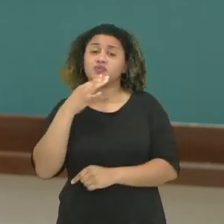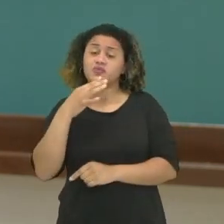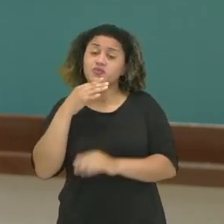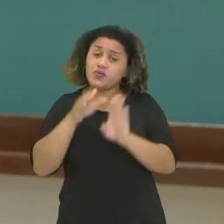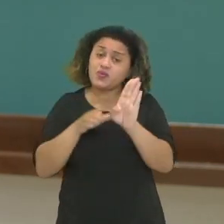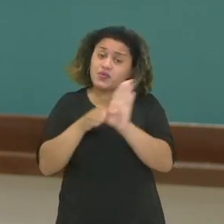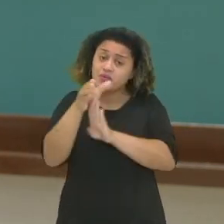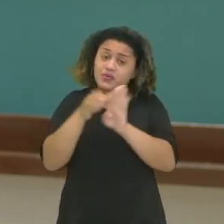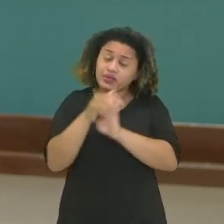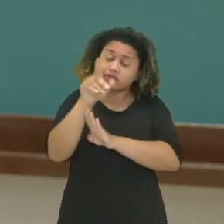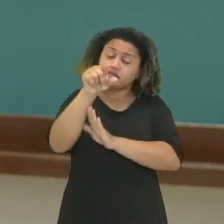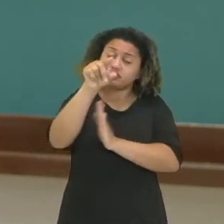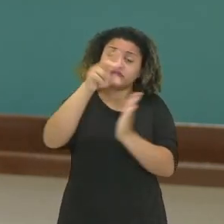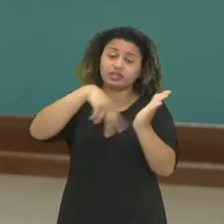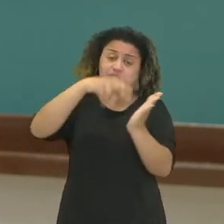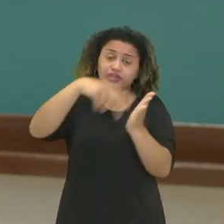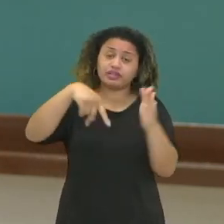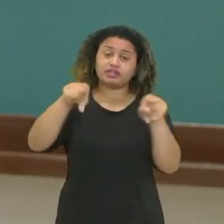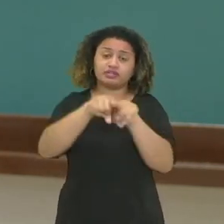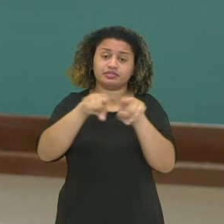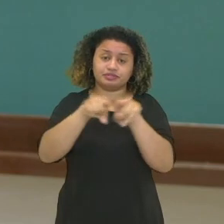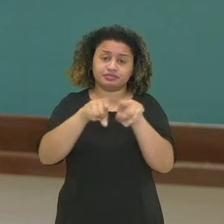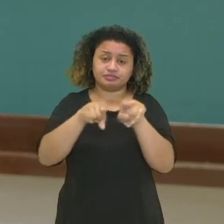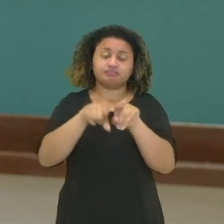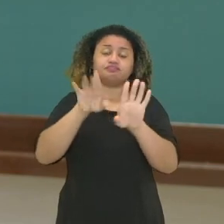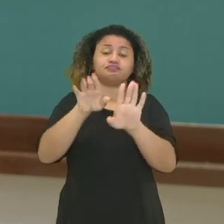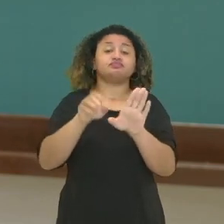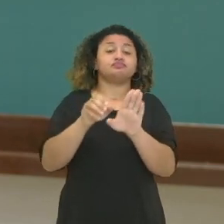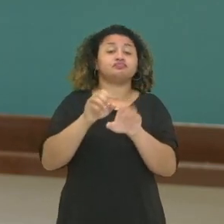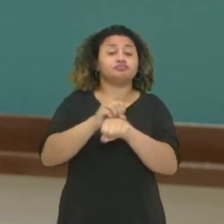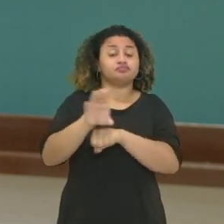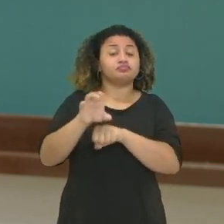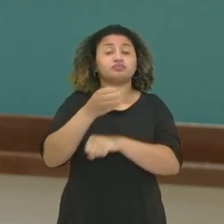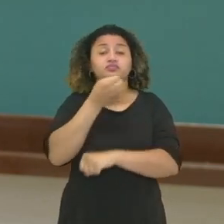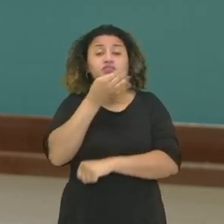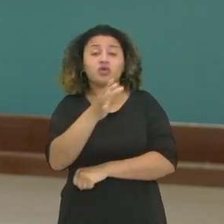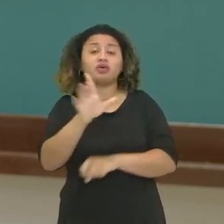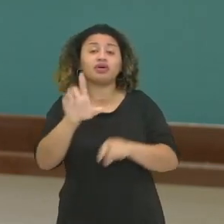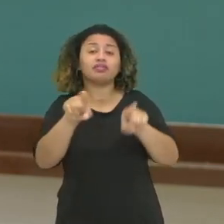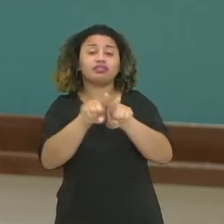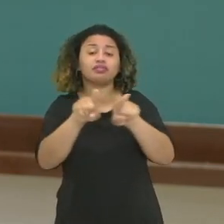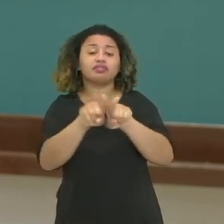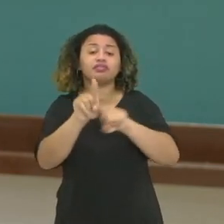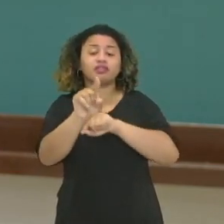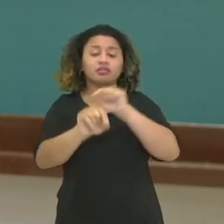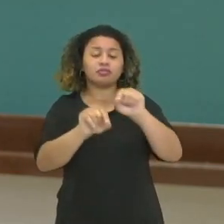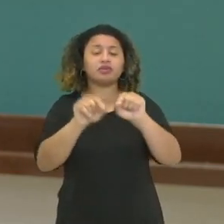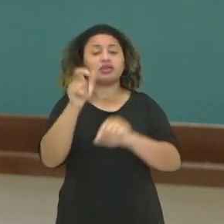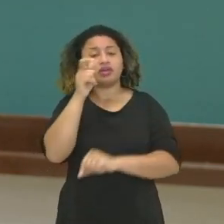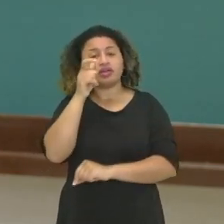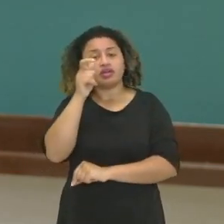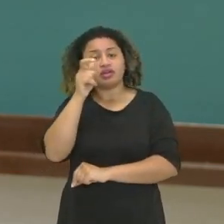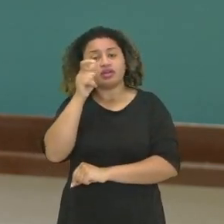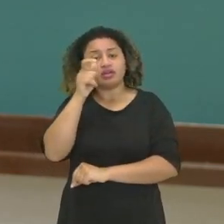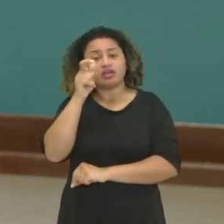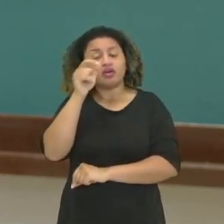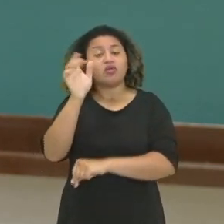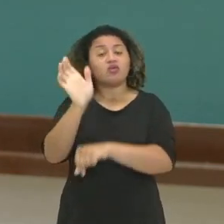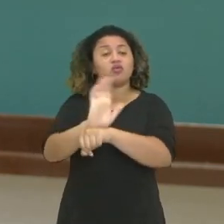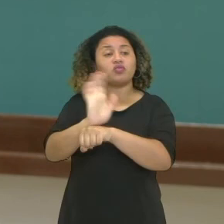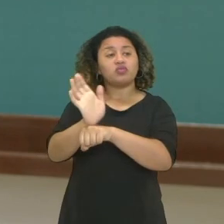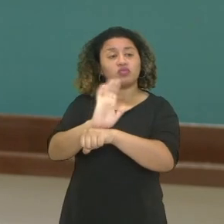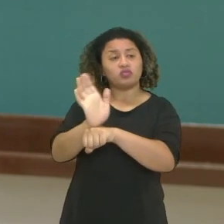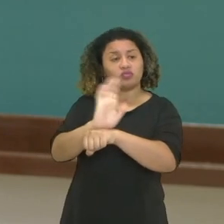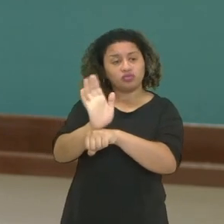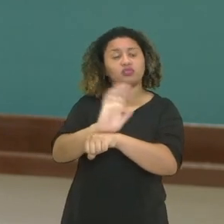sugiro que faça a leitura. Uma sugestão boa é você também assistir o filme,